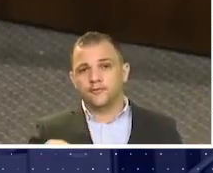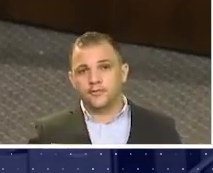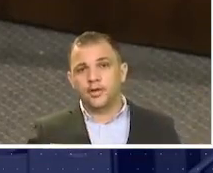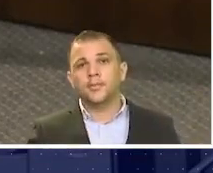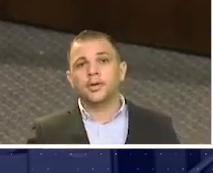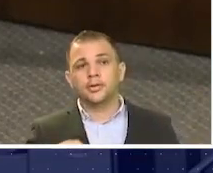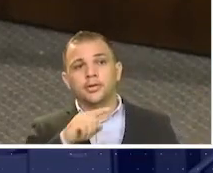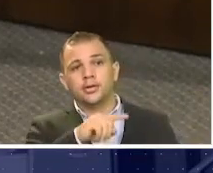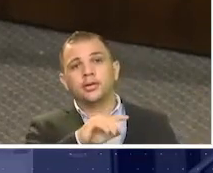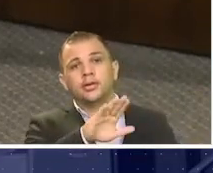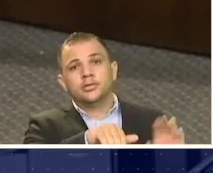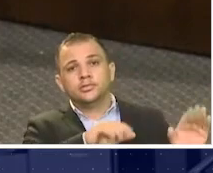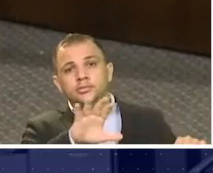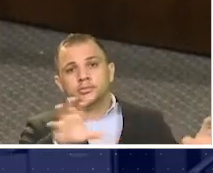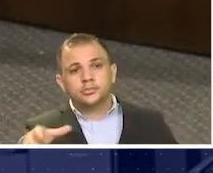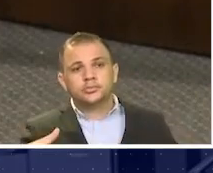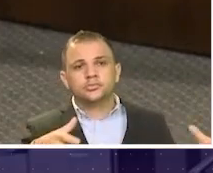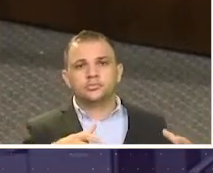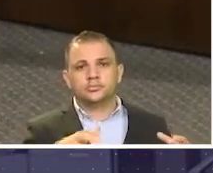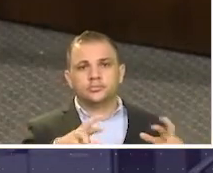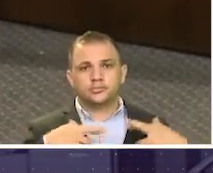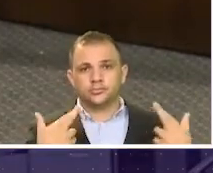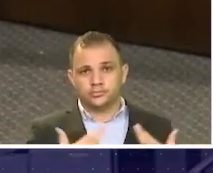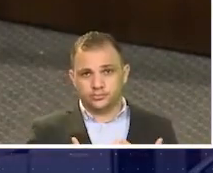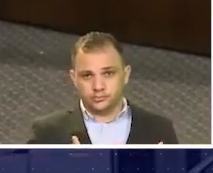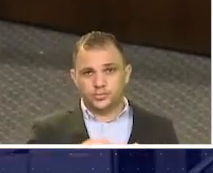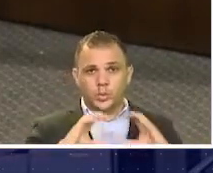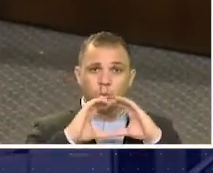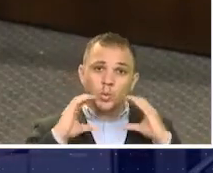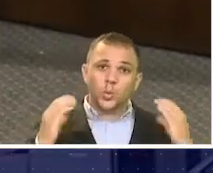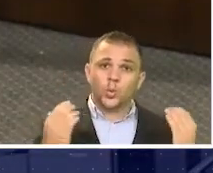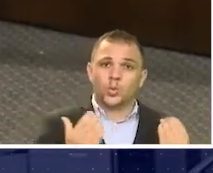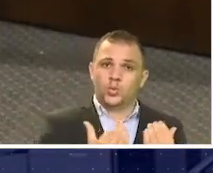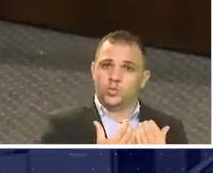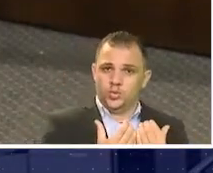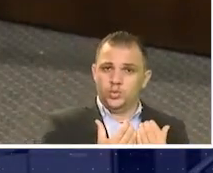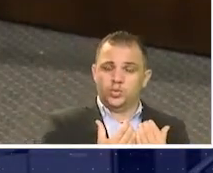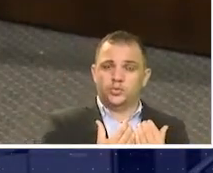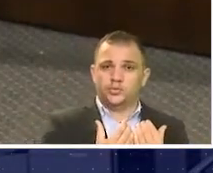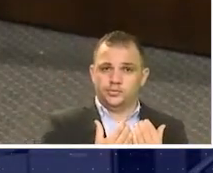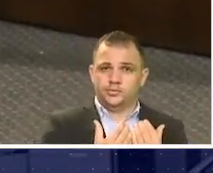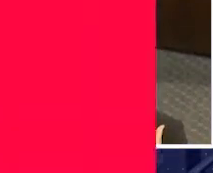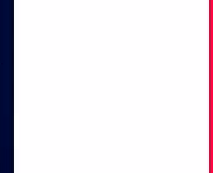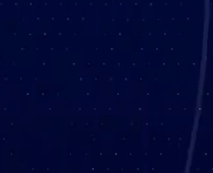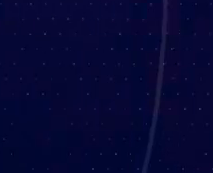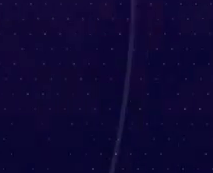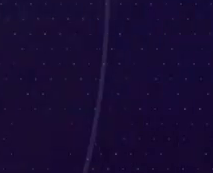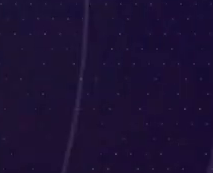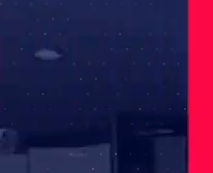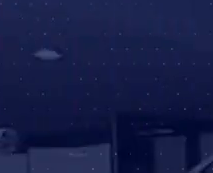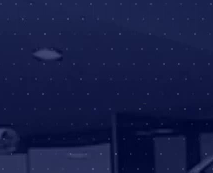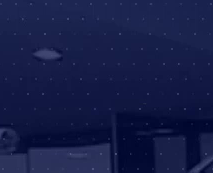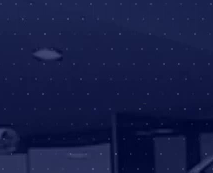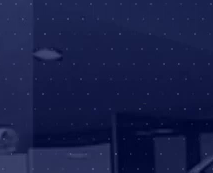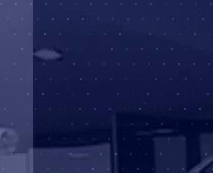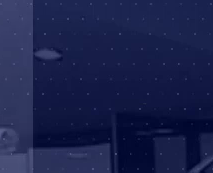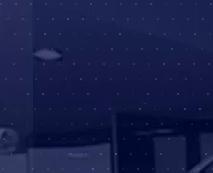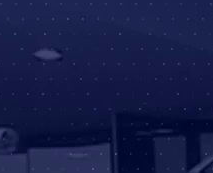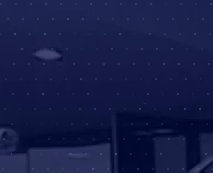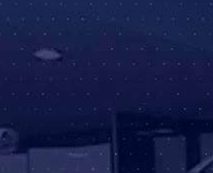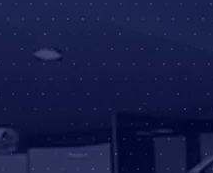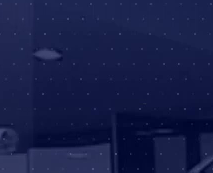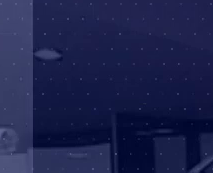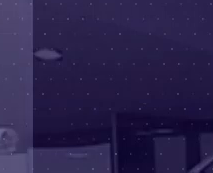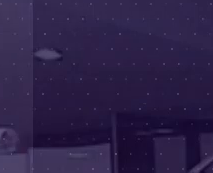digital também pode ser utilizada para identificação no sistema de transporte coletivo interestadual. Outras notícias no nosso